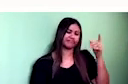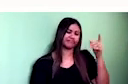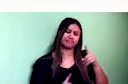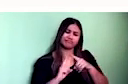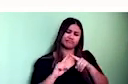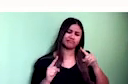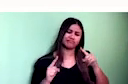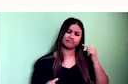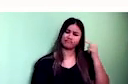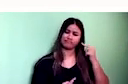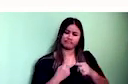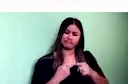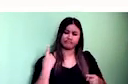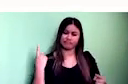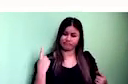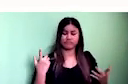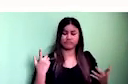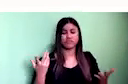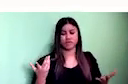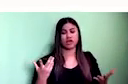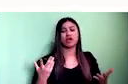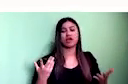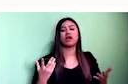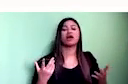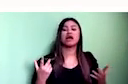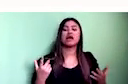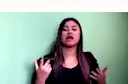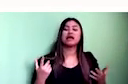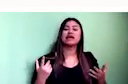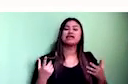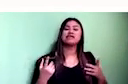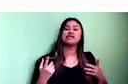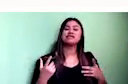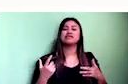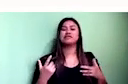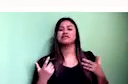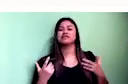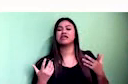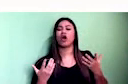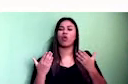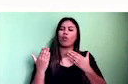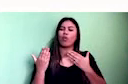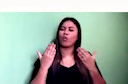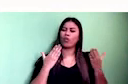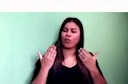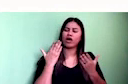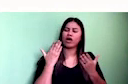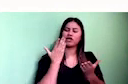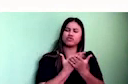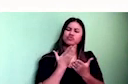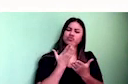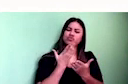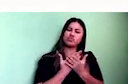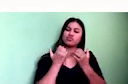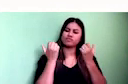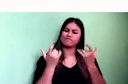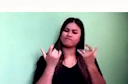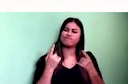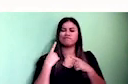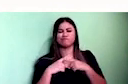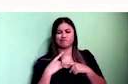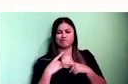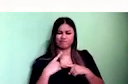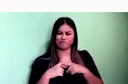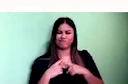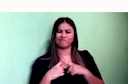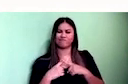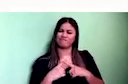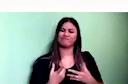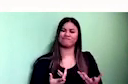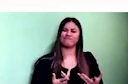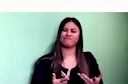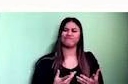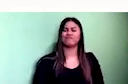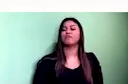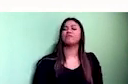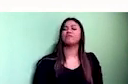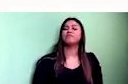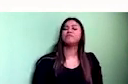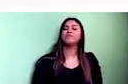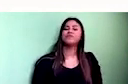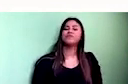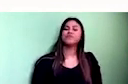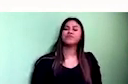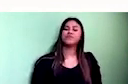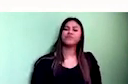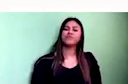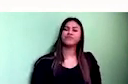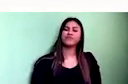eu quero, tá? Então, tudo tem um porquê aí no estudo, na ciência, tá bom? Então, o primeiro que eu trouxe para